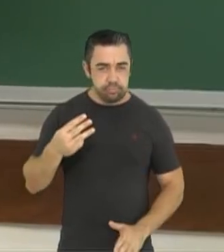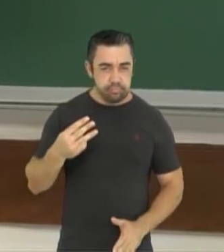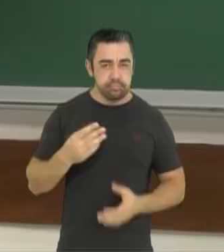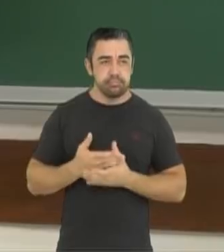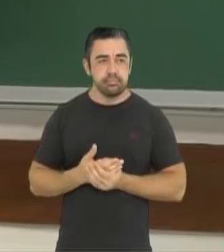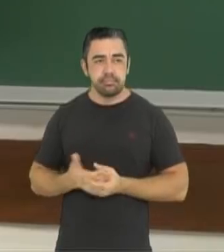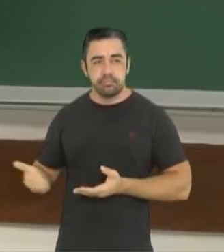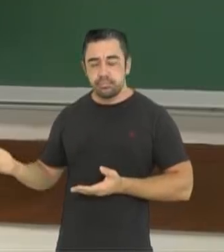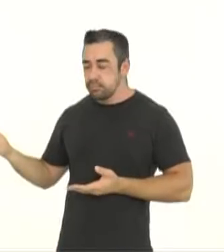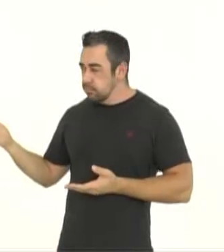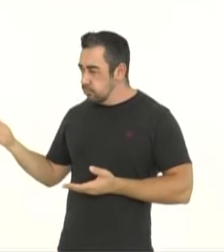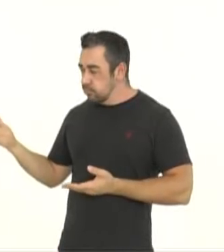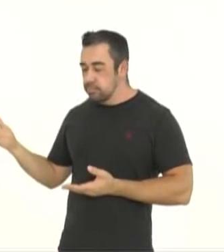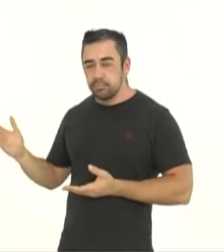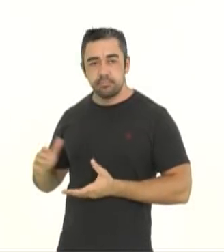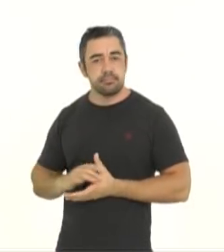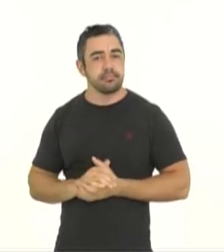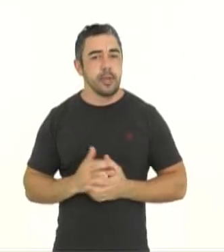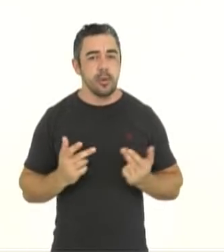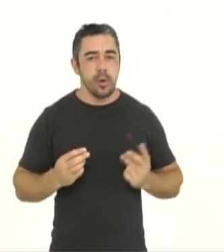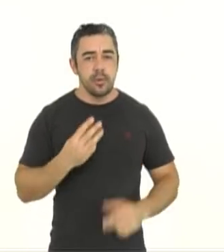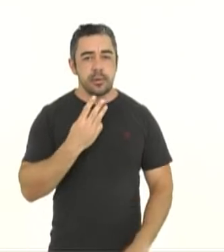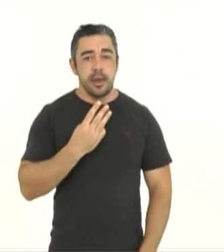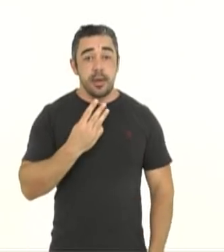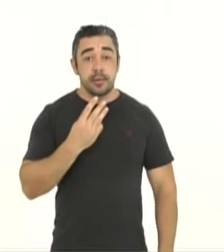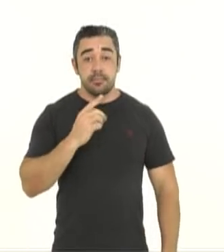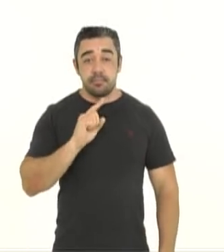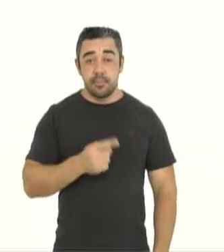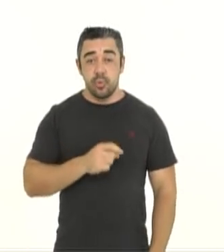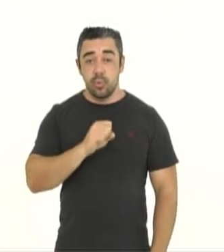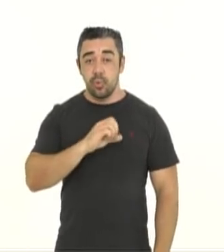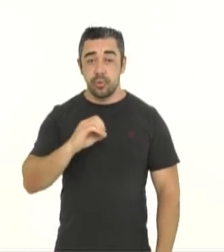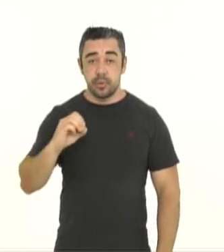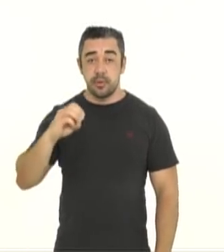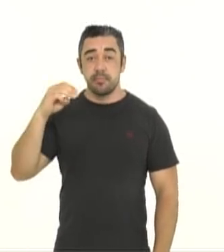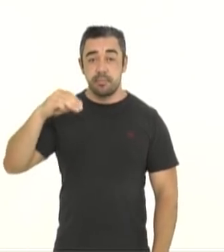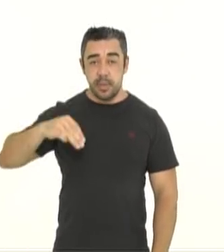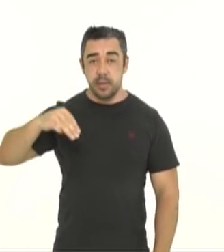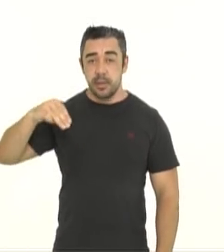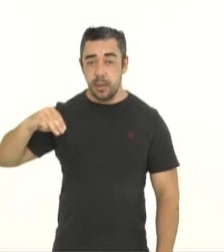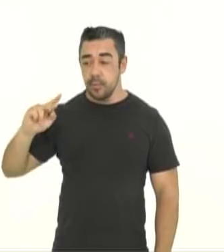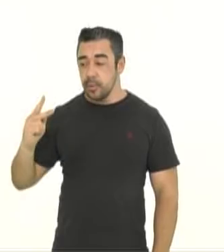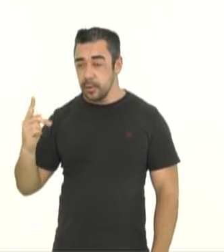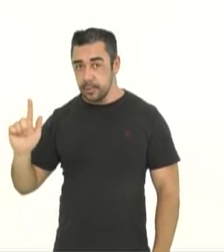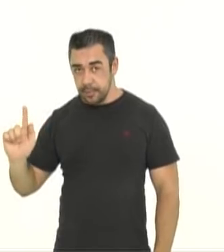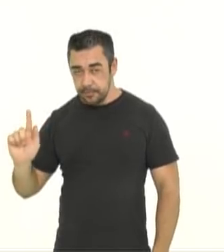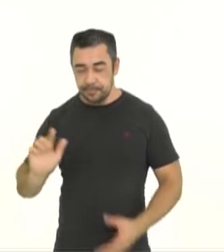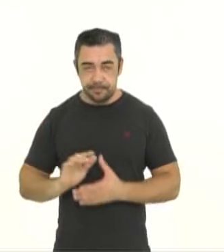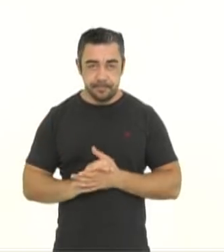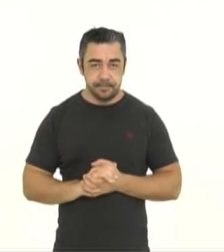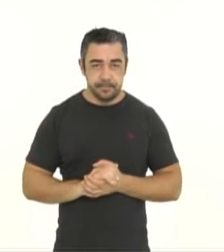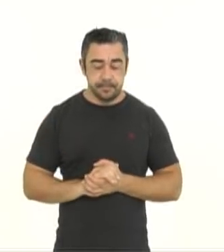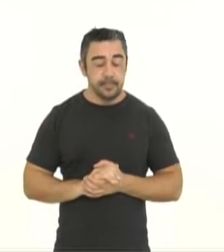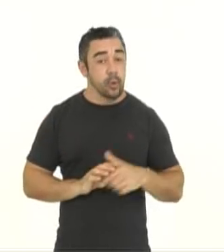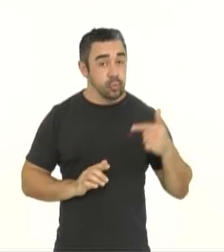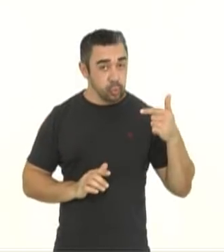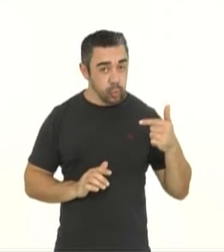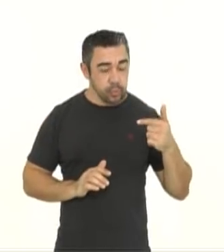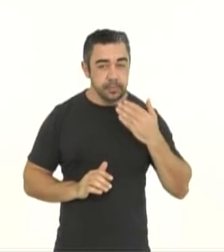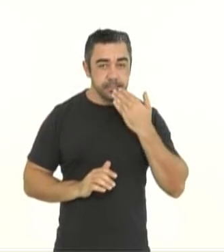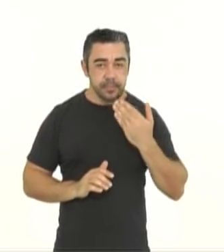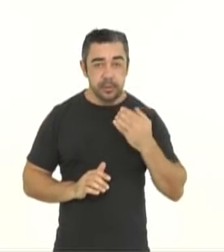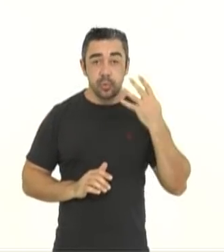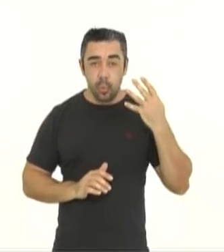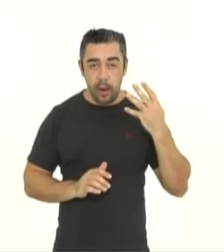cruzada aqui, então 5 atm valem 3.800 milímetros de mercúrio, certo? Na 2, ele pede